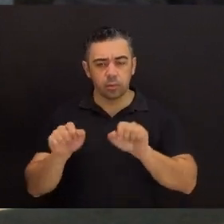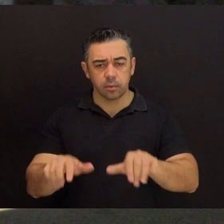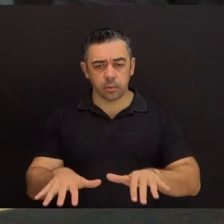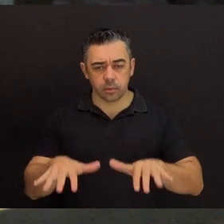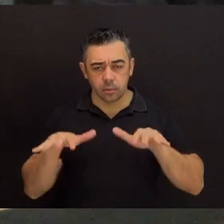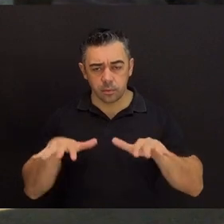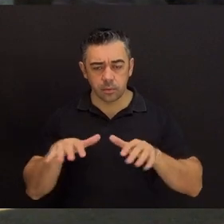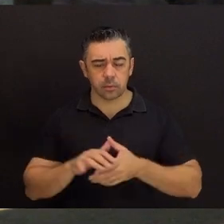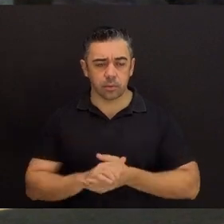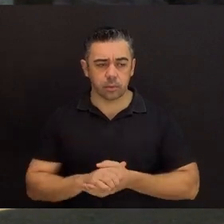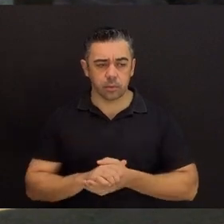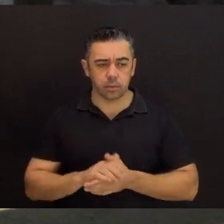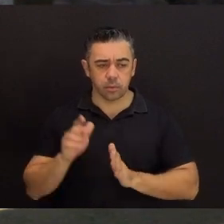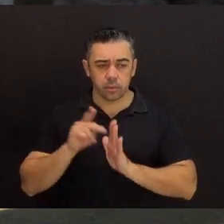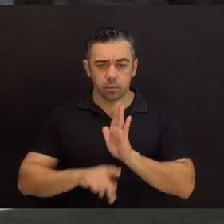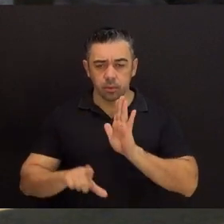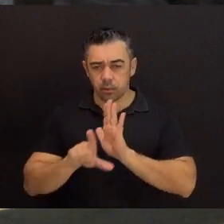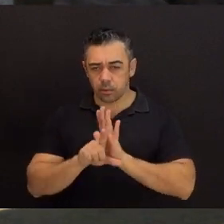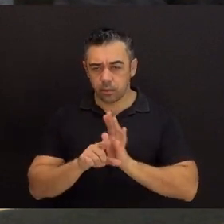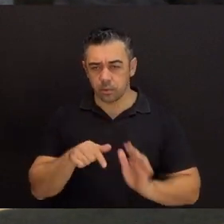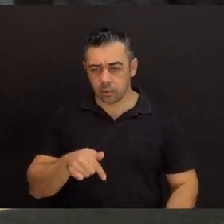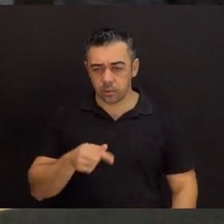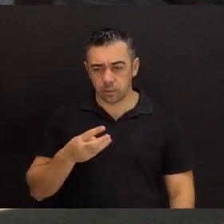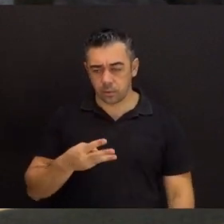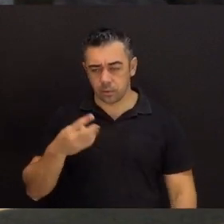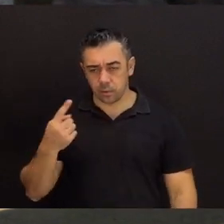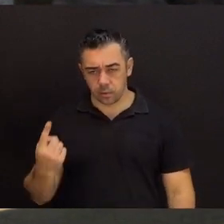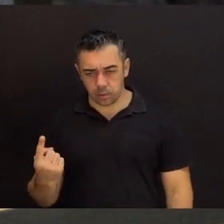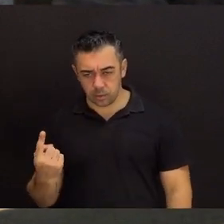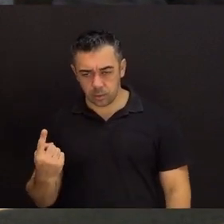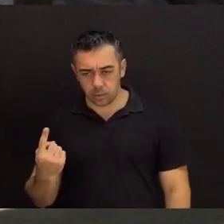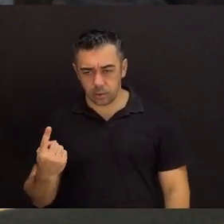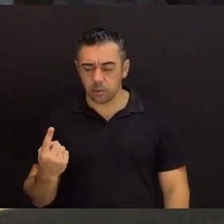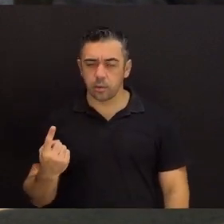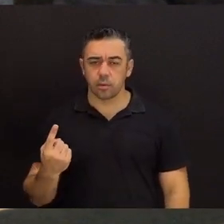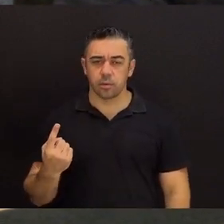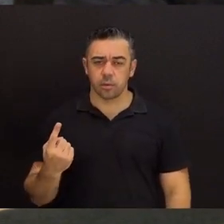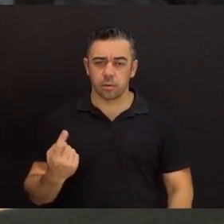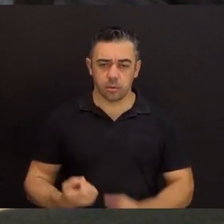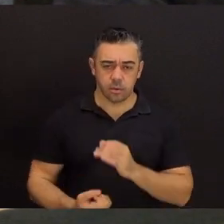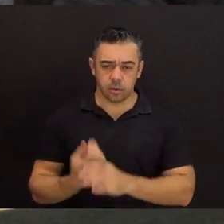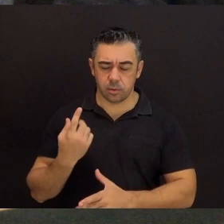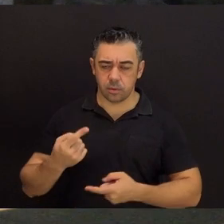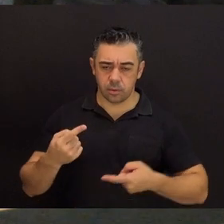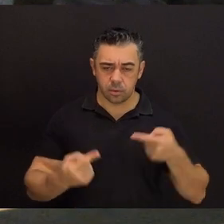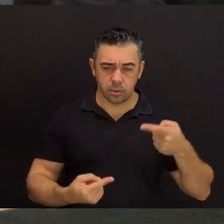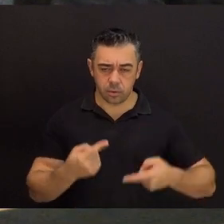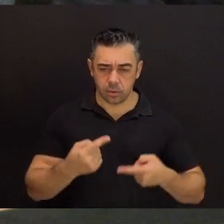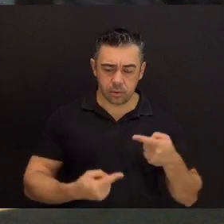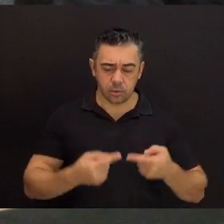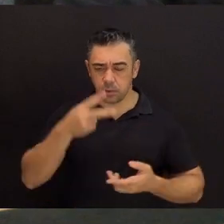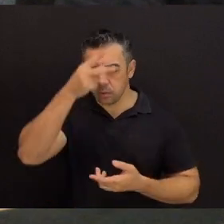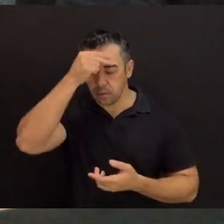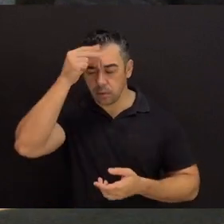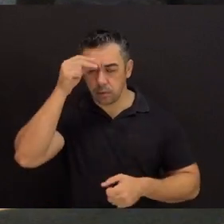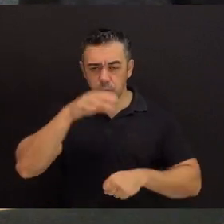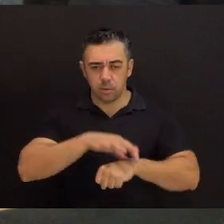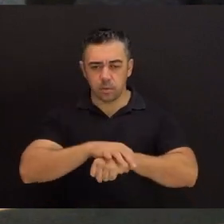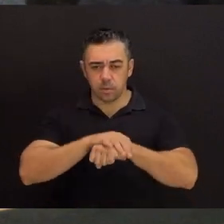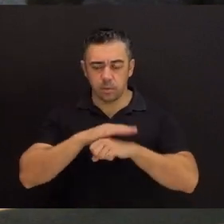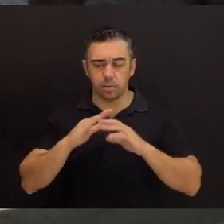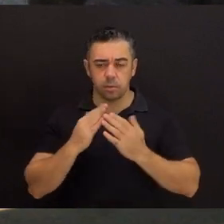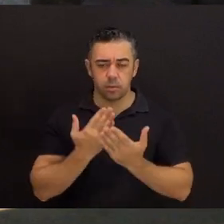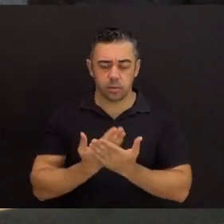seja projeto de lei 731 institui a política Municipal de segurança das escolas municipais